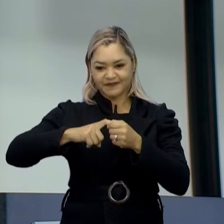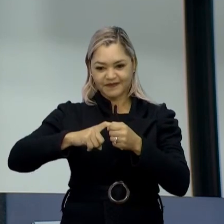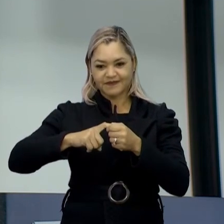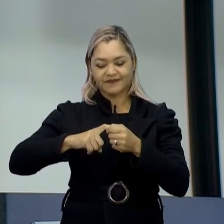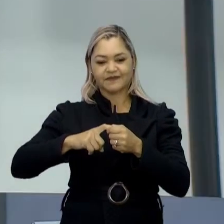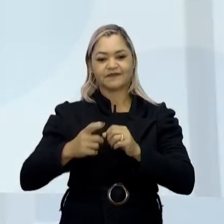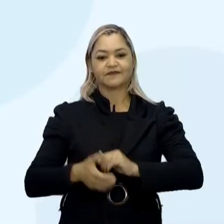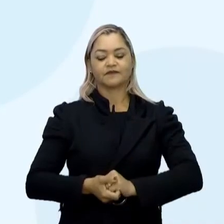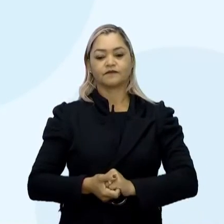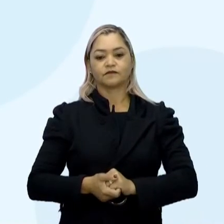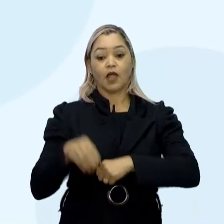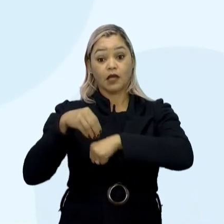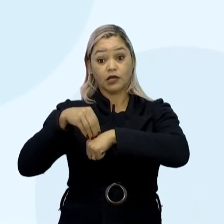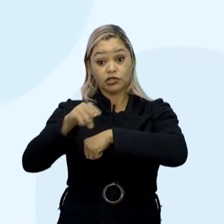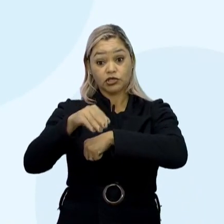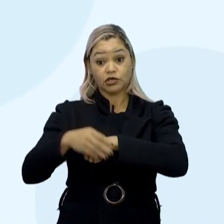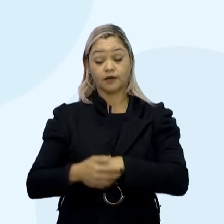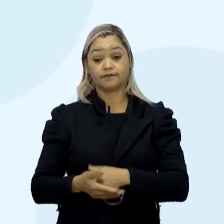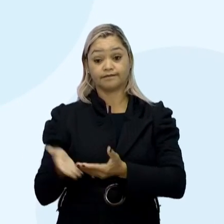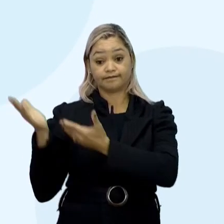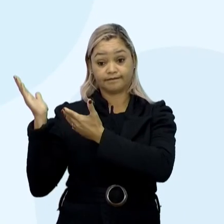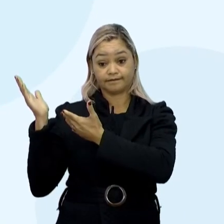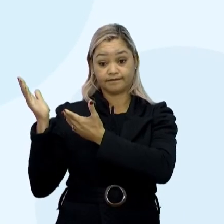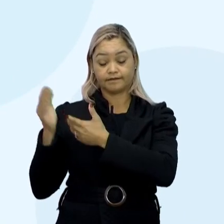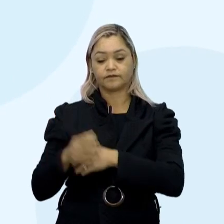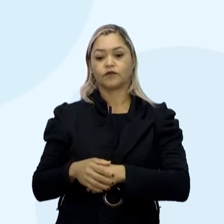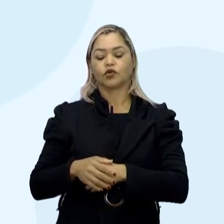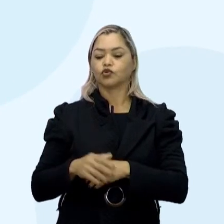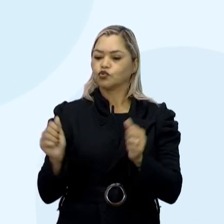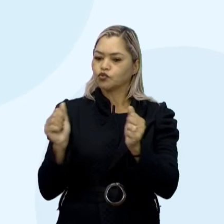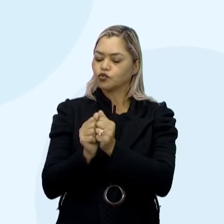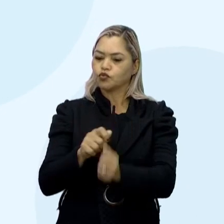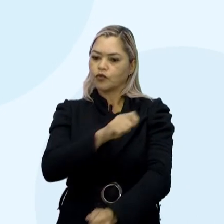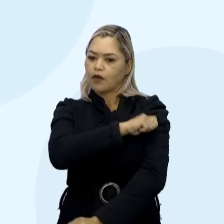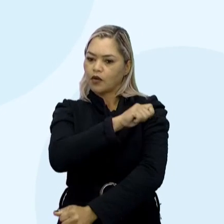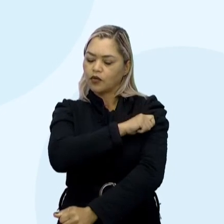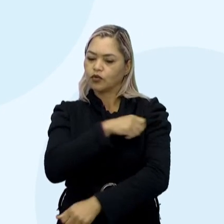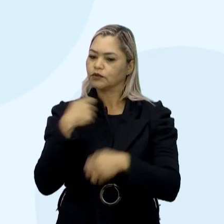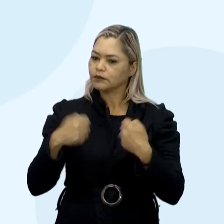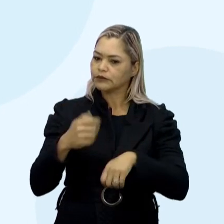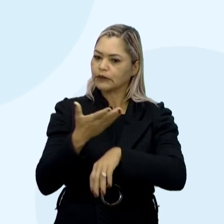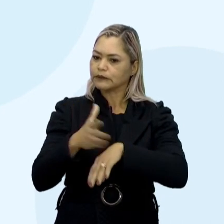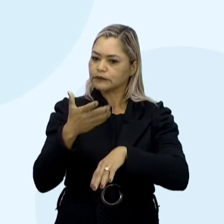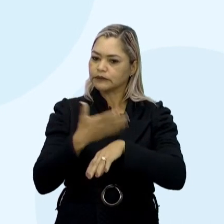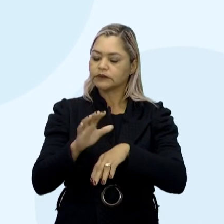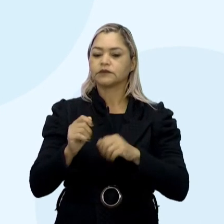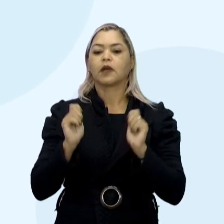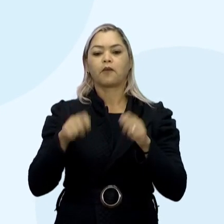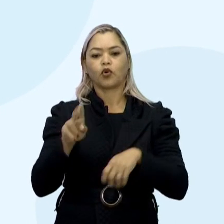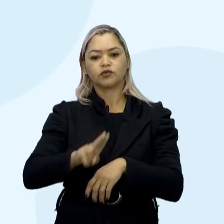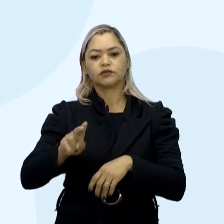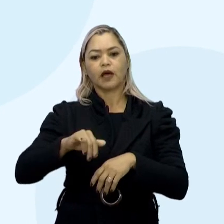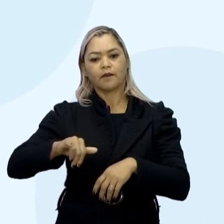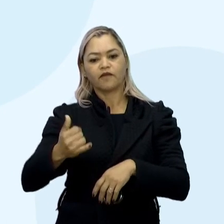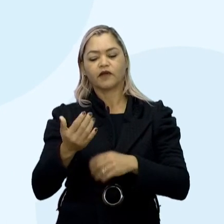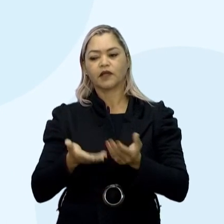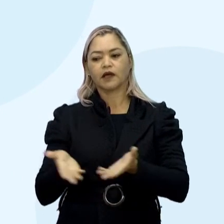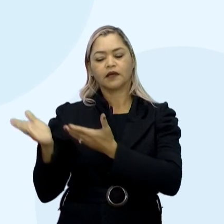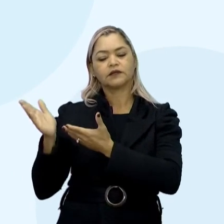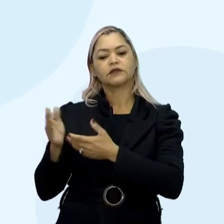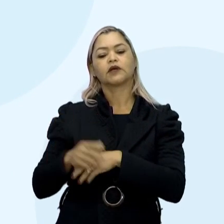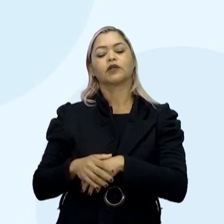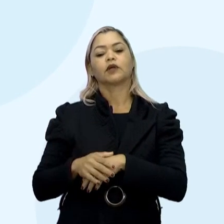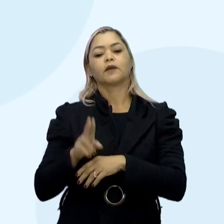aí, professora, a dica, retomar com os estudantes, então, caso precisem, podem usar essa aula para